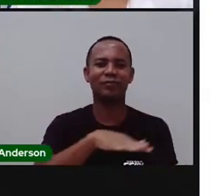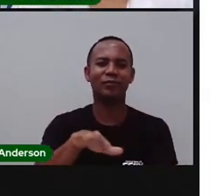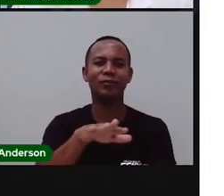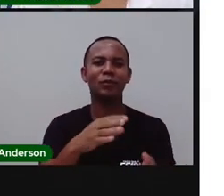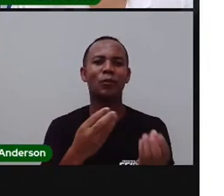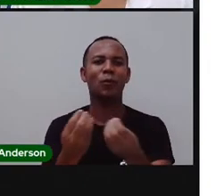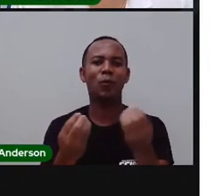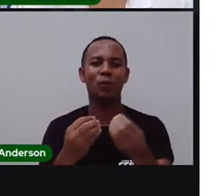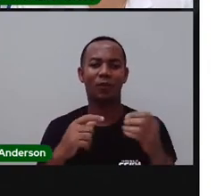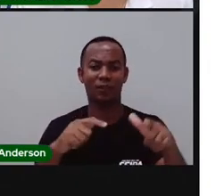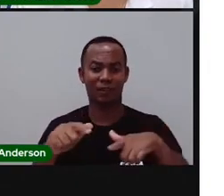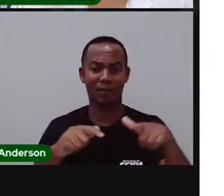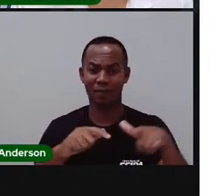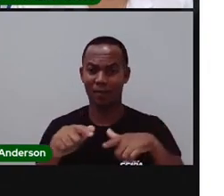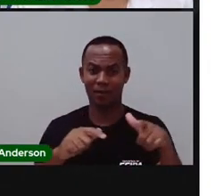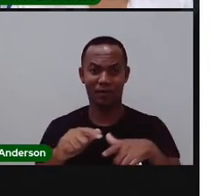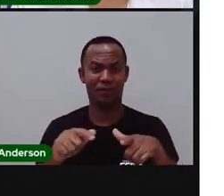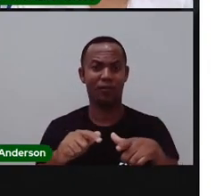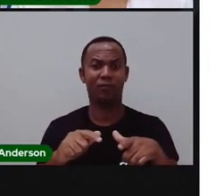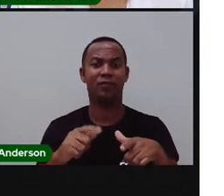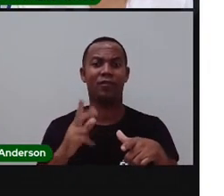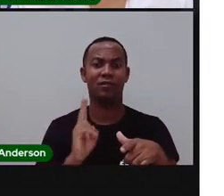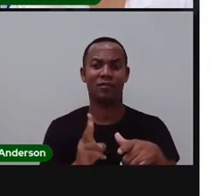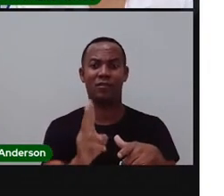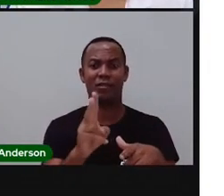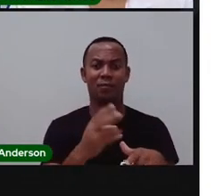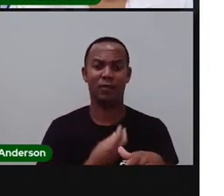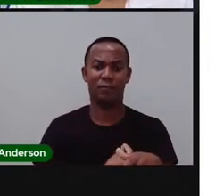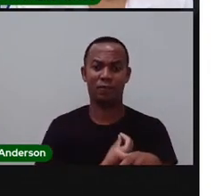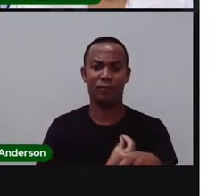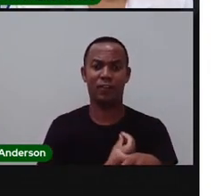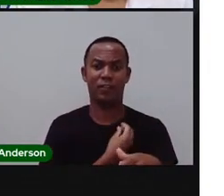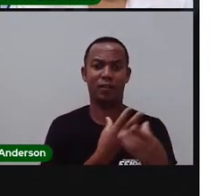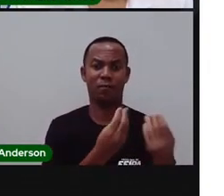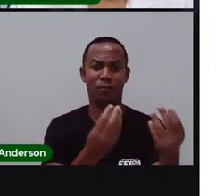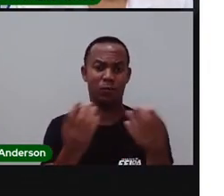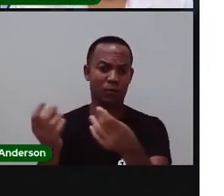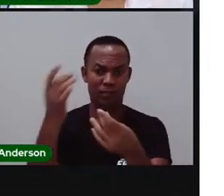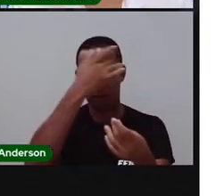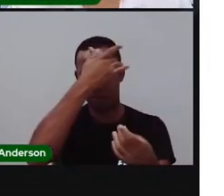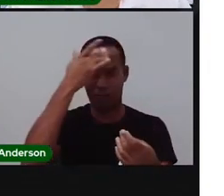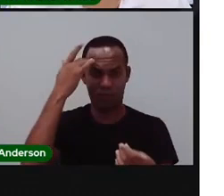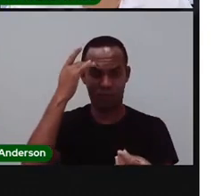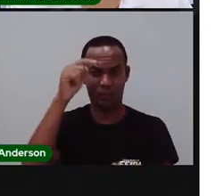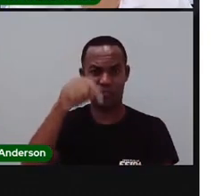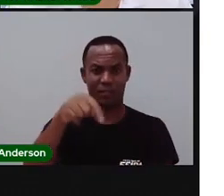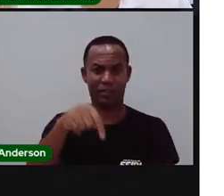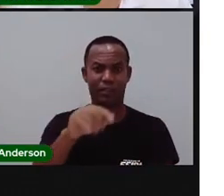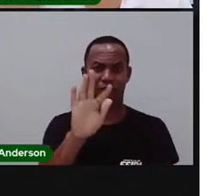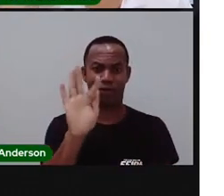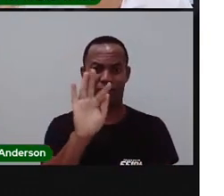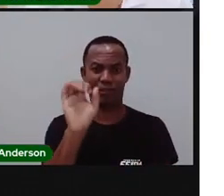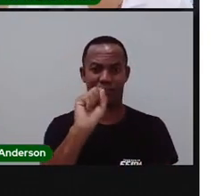de trabalho, de sobrevivência, né, de milhares de feirenses e também de pessoas que vêm de